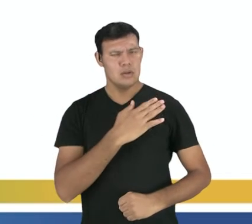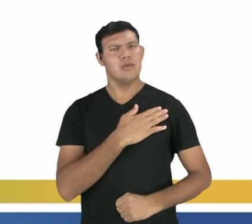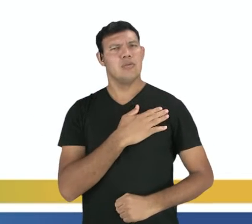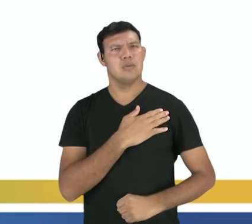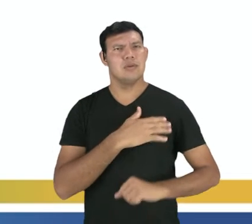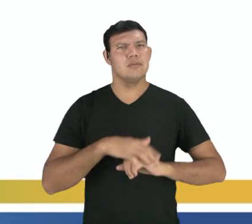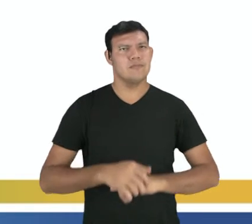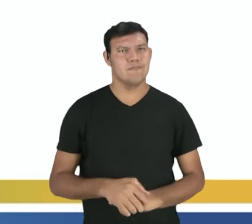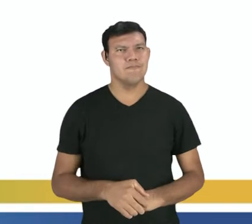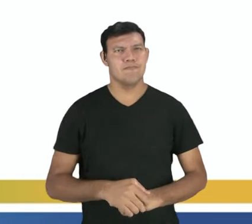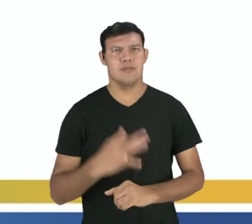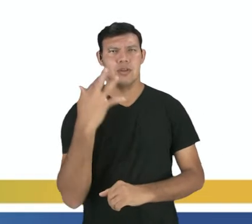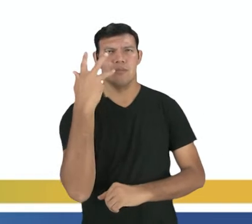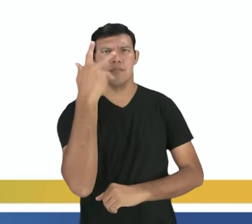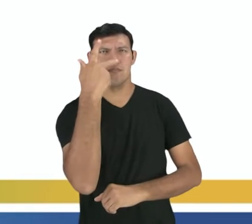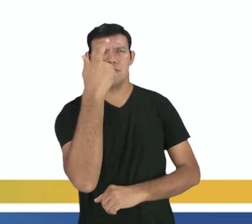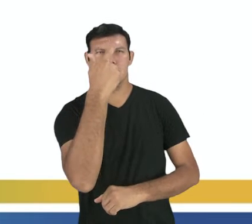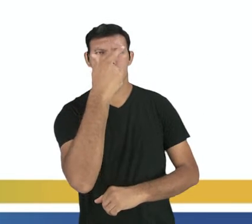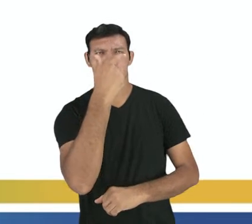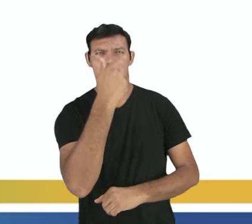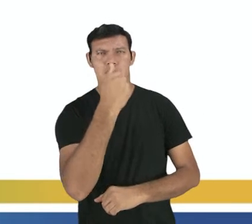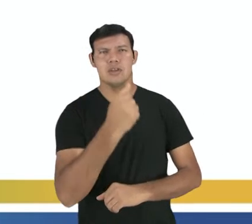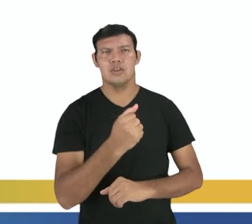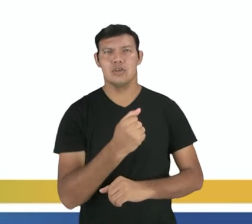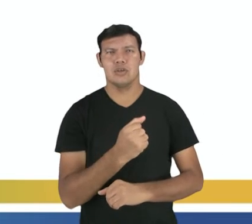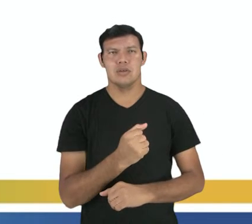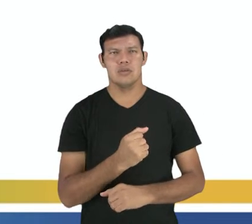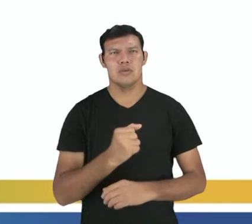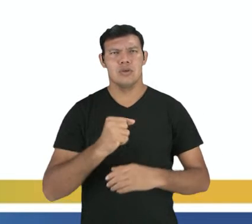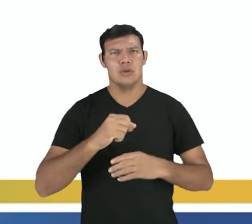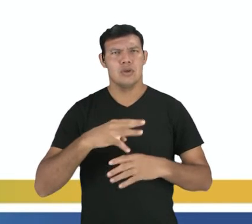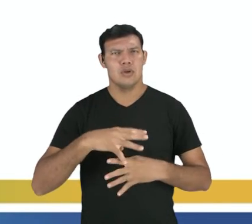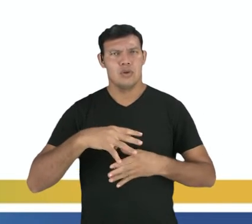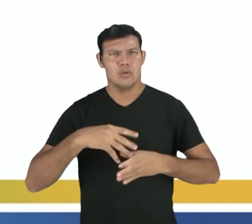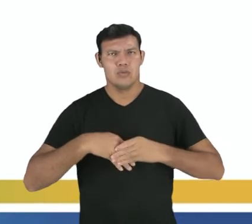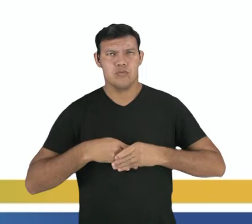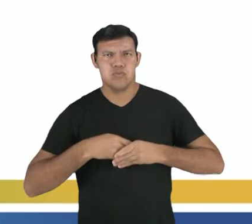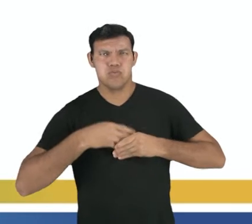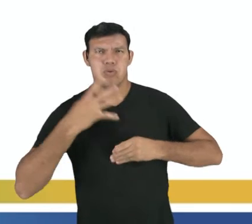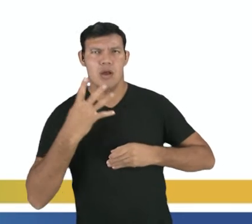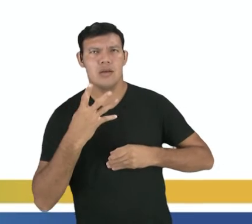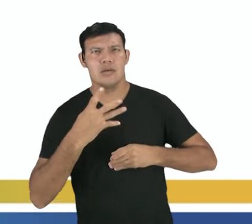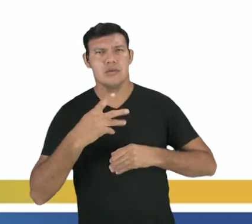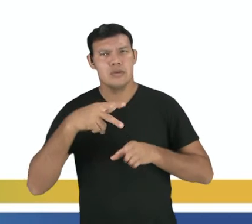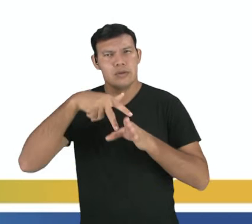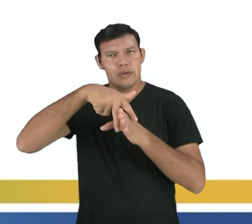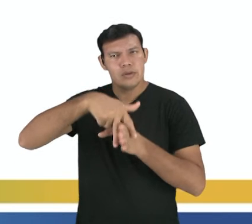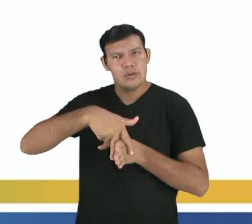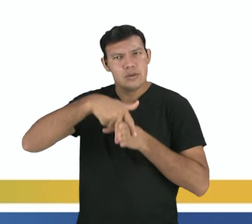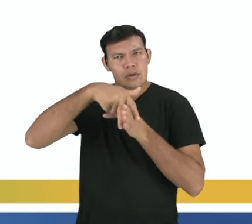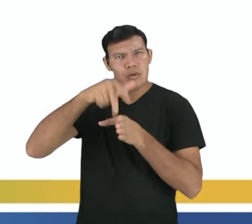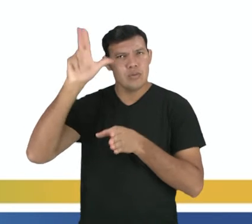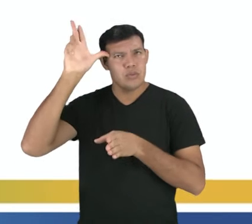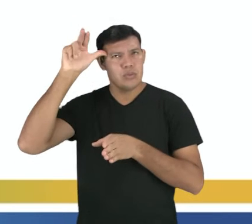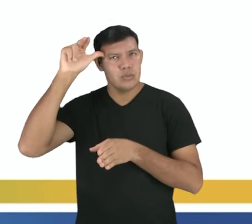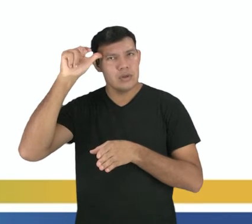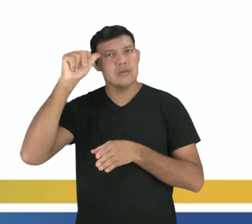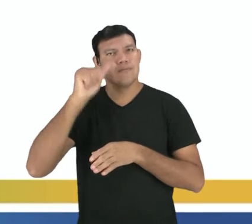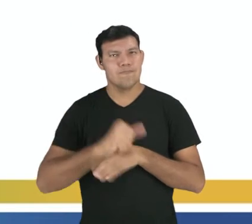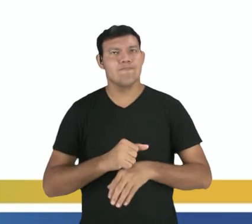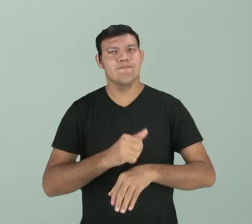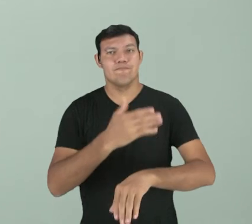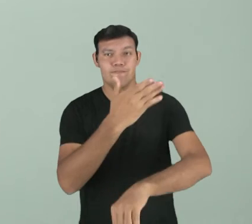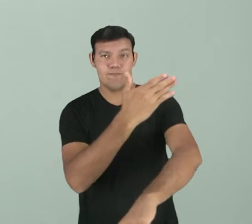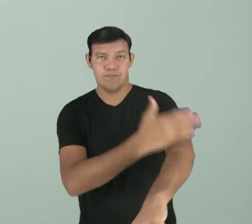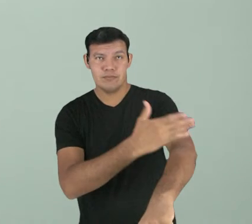belos e valentes cavaleiros medievais. No Brasil, os índios, belos, valentes e civilizados. Então, assim,